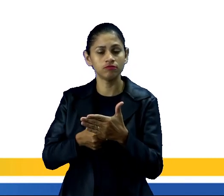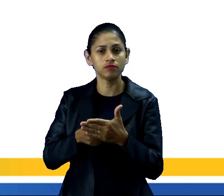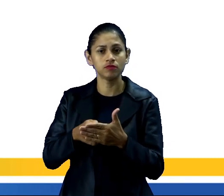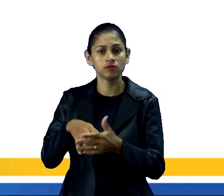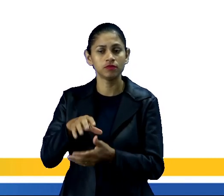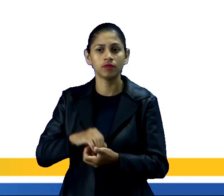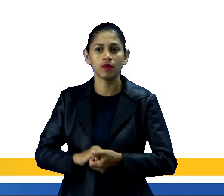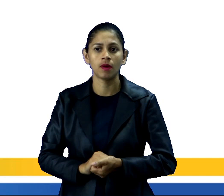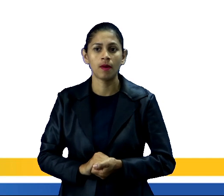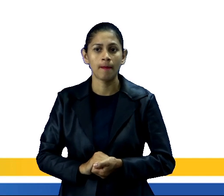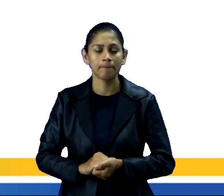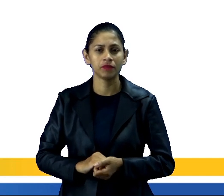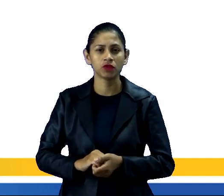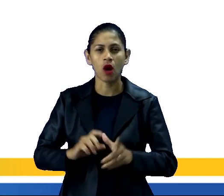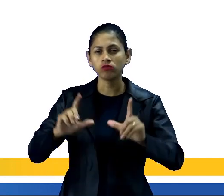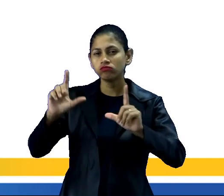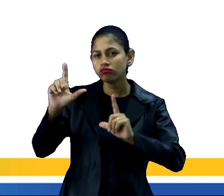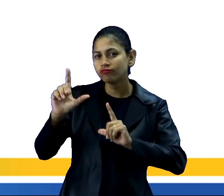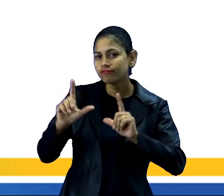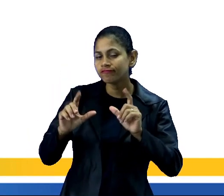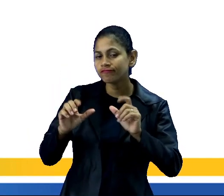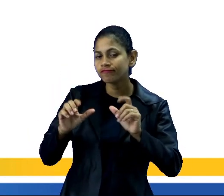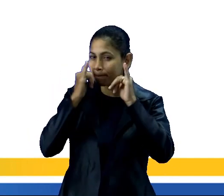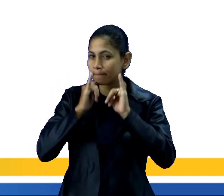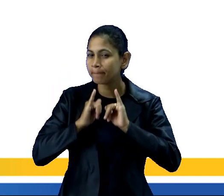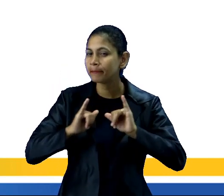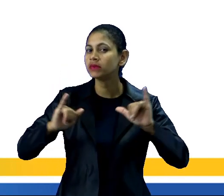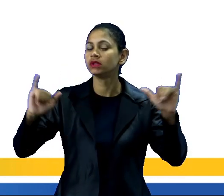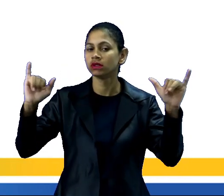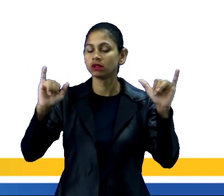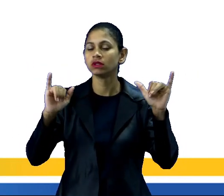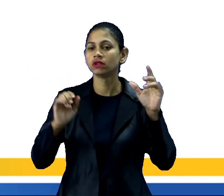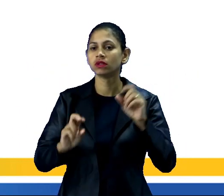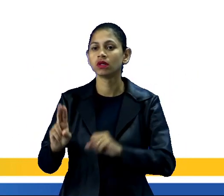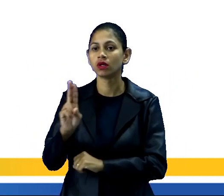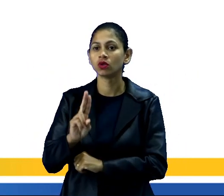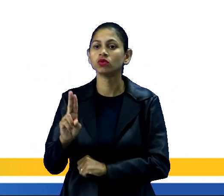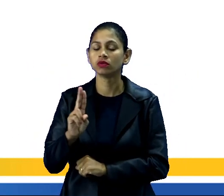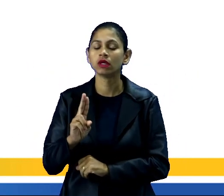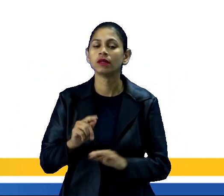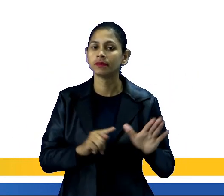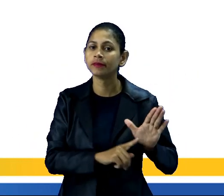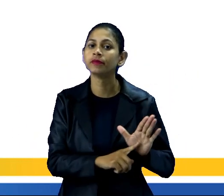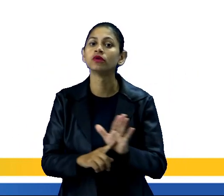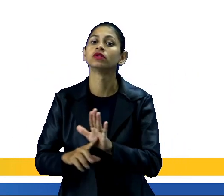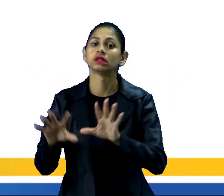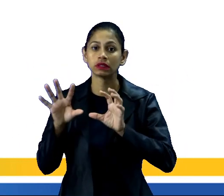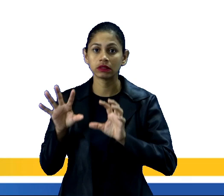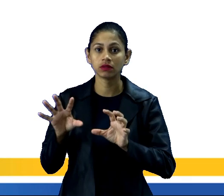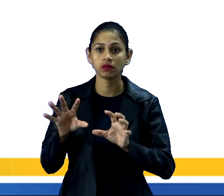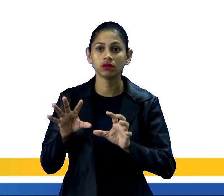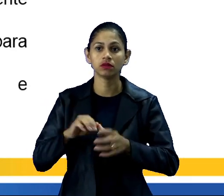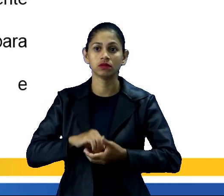né, aliciada das medidas, né, extremas tomadas ali pelos seus regimes. Existe uma